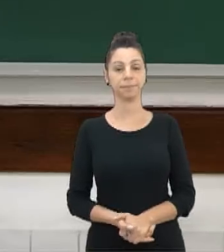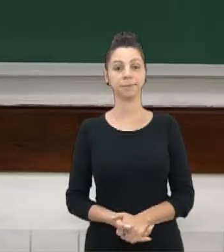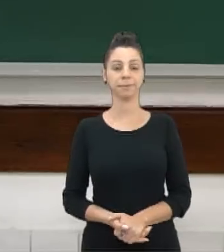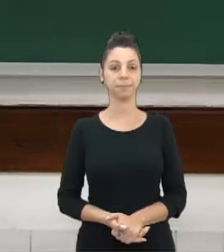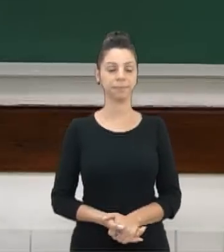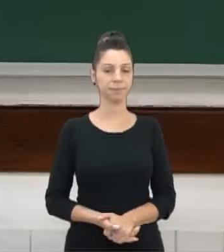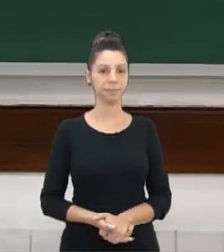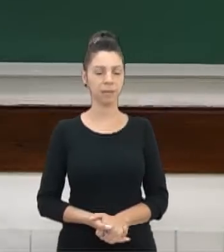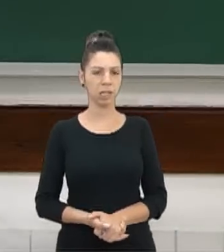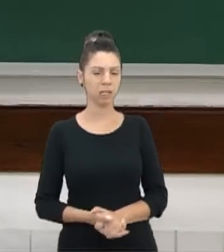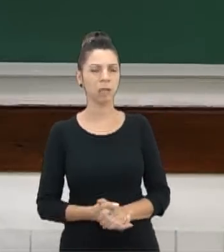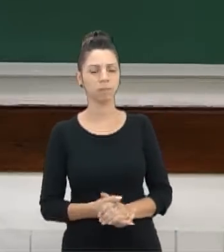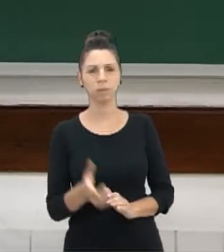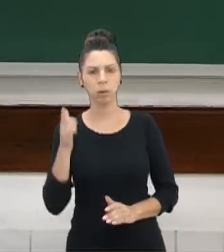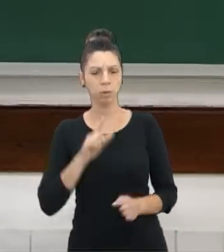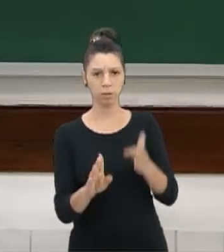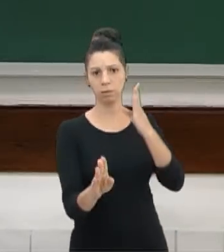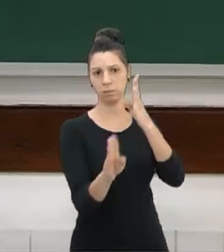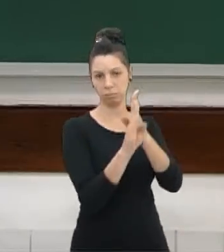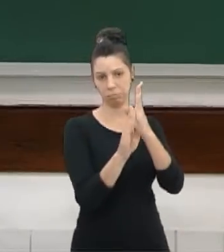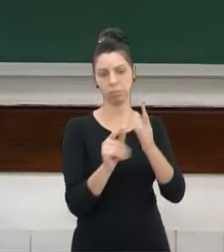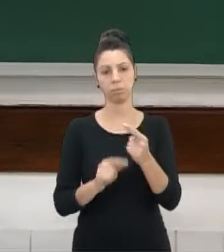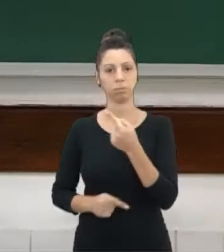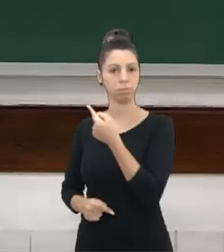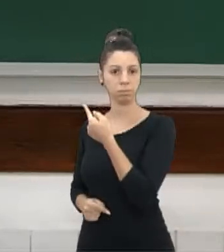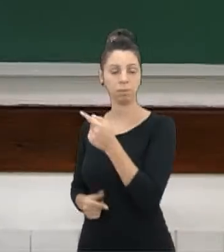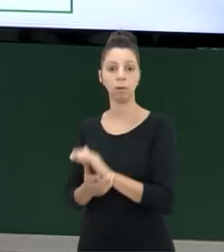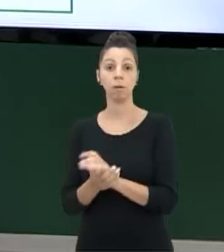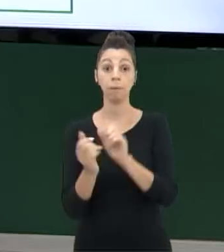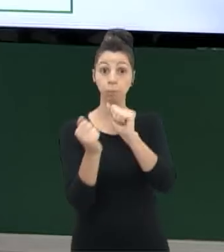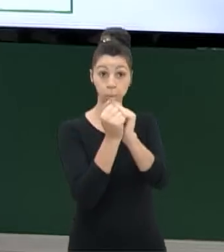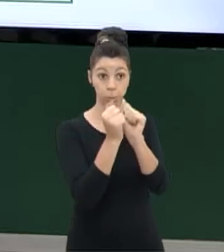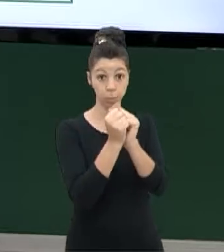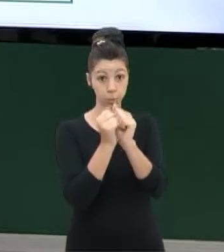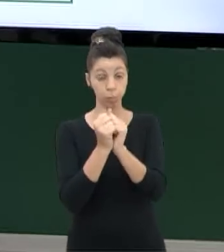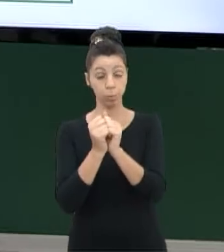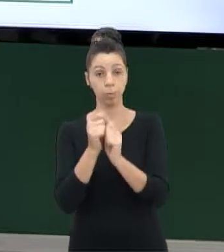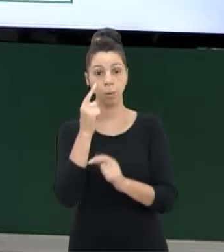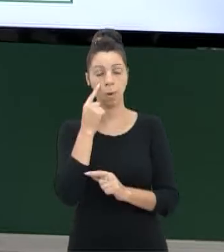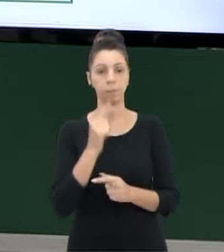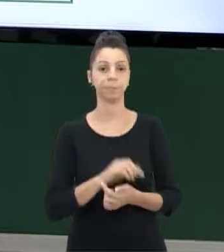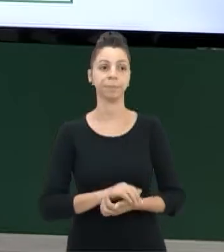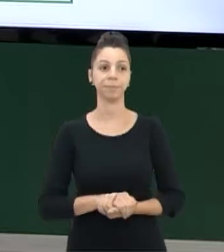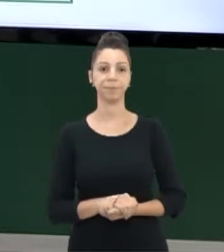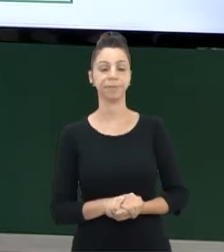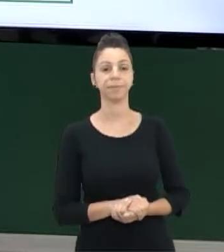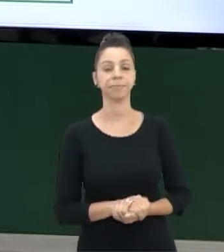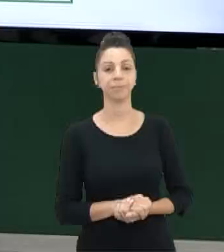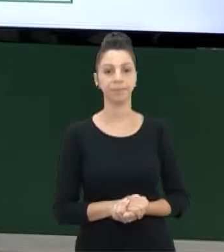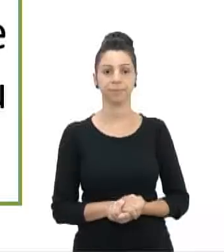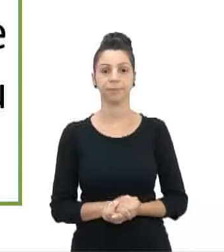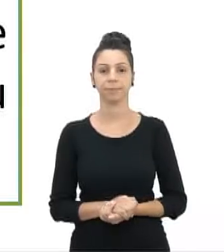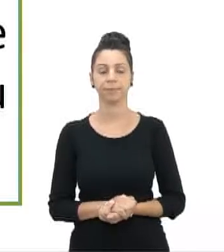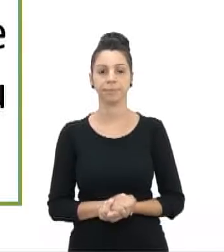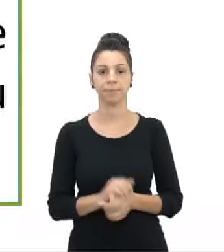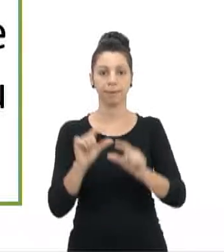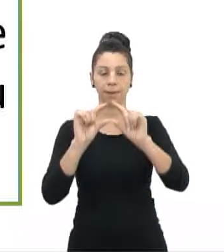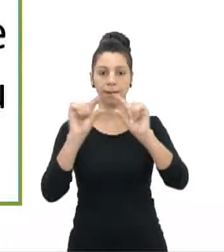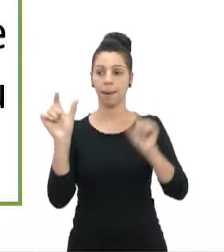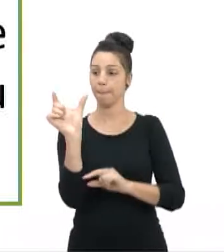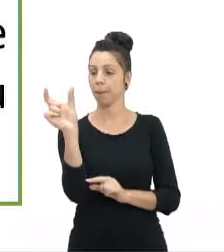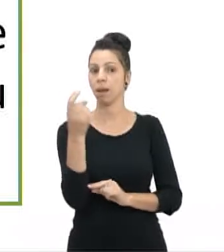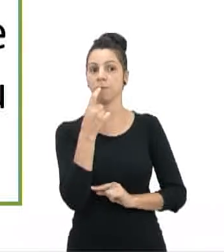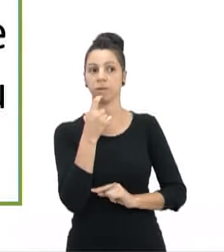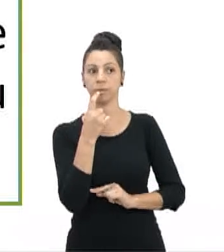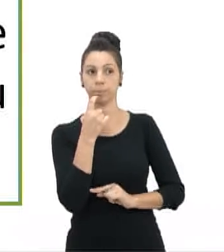Você conseguiu identificar? Vamos fazer juntos ali, ó. Coloquei aqui para você já, ó. Acredite se